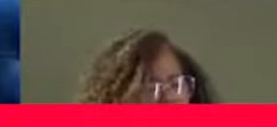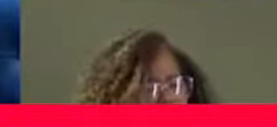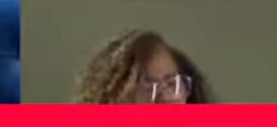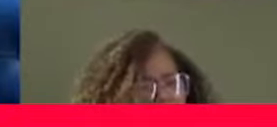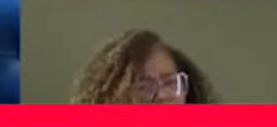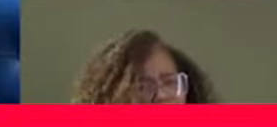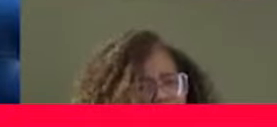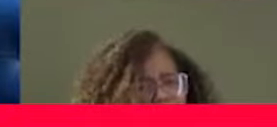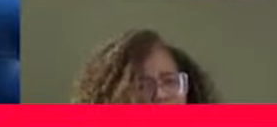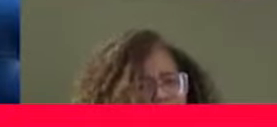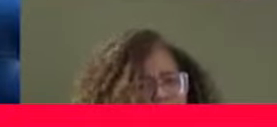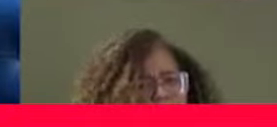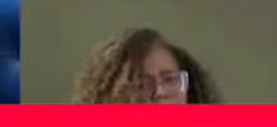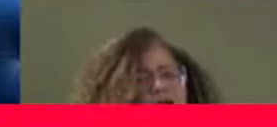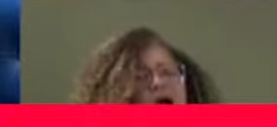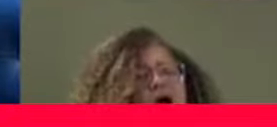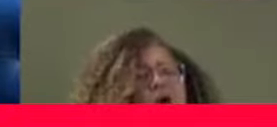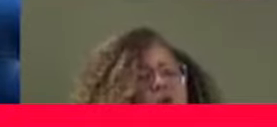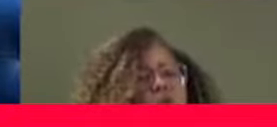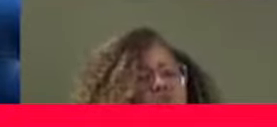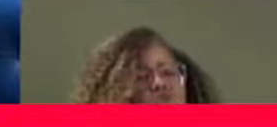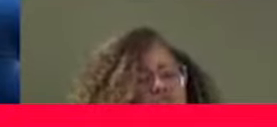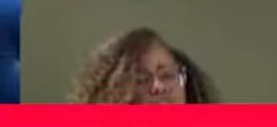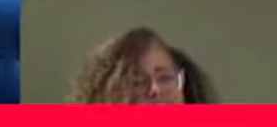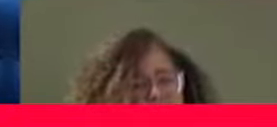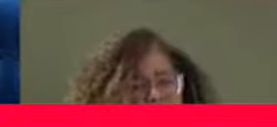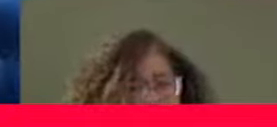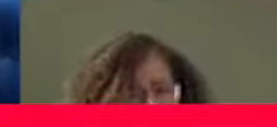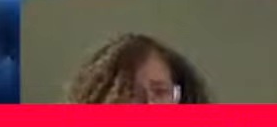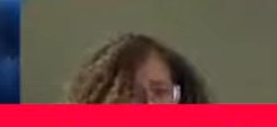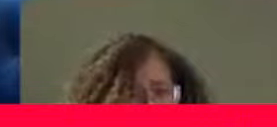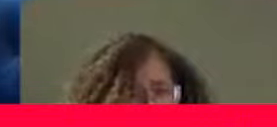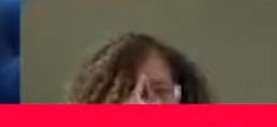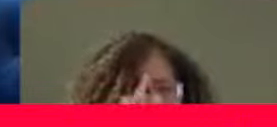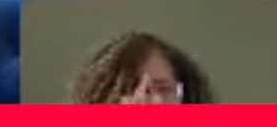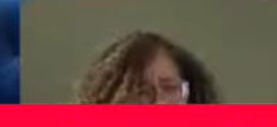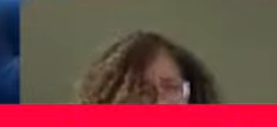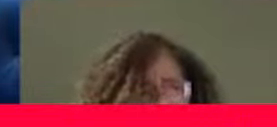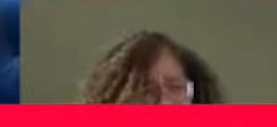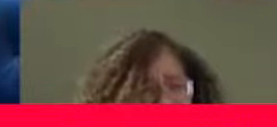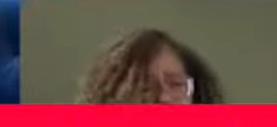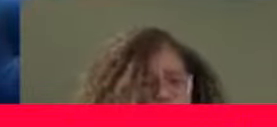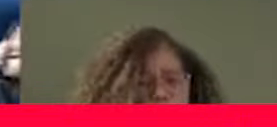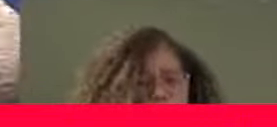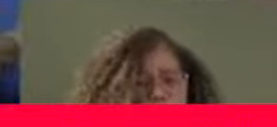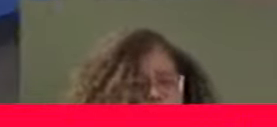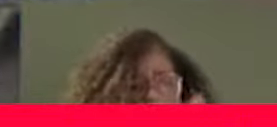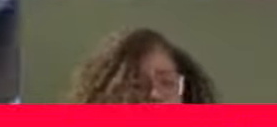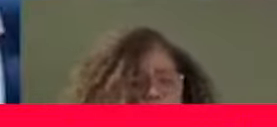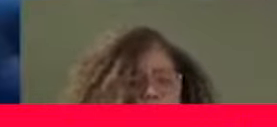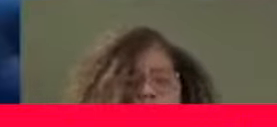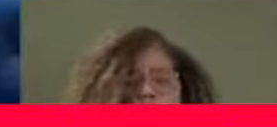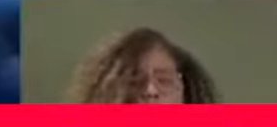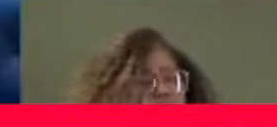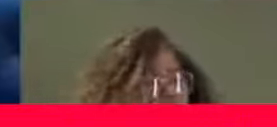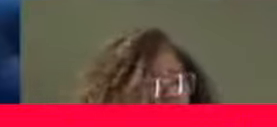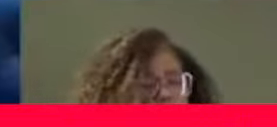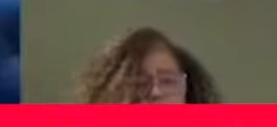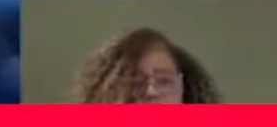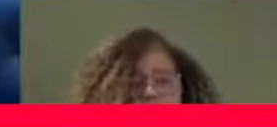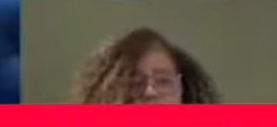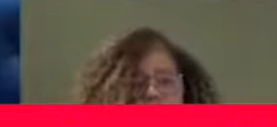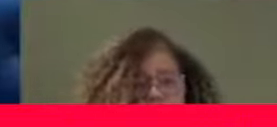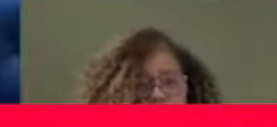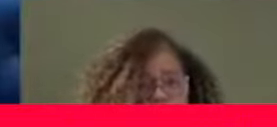mandado de prisão tivesse sido cumprido este homem não estava aqui hoje chorando o enterro dessas